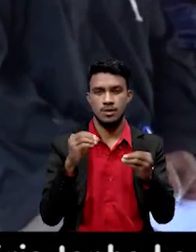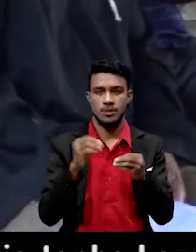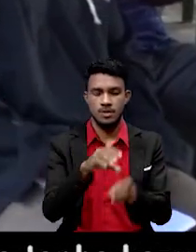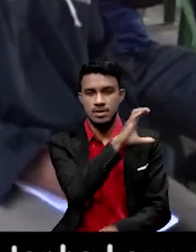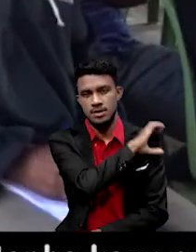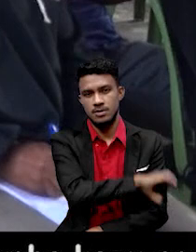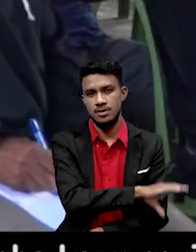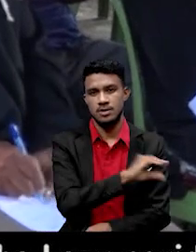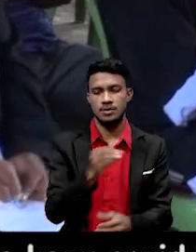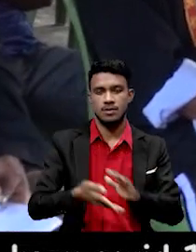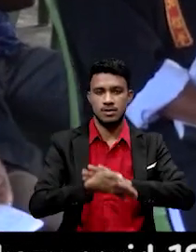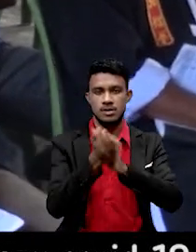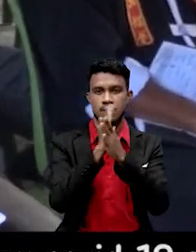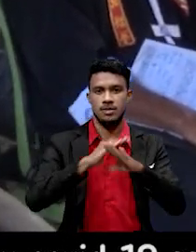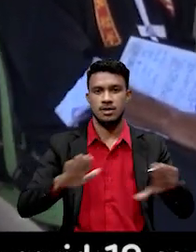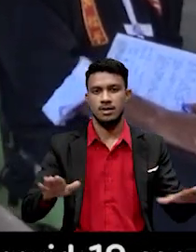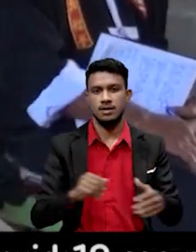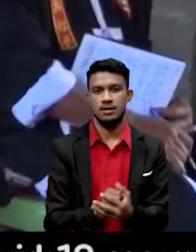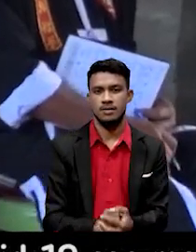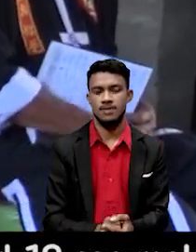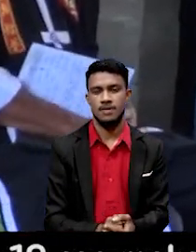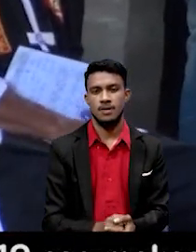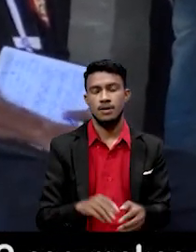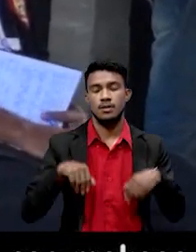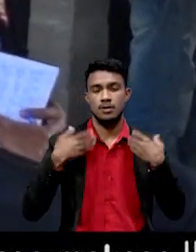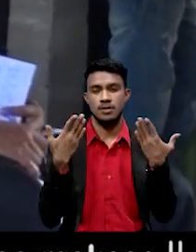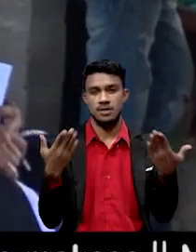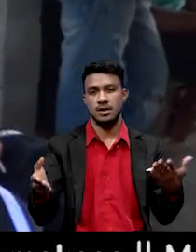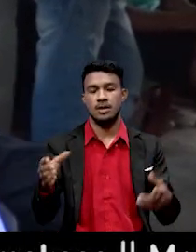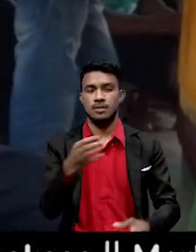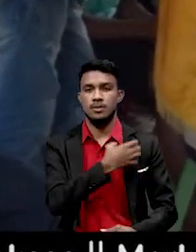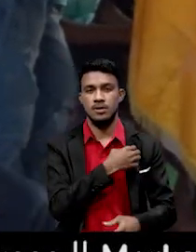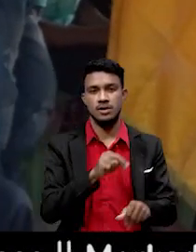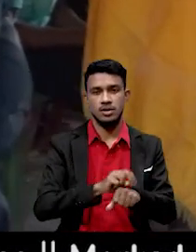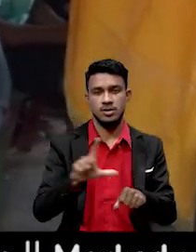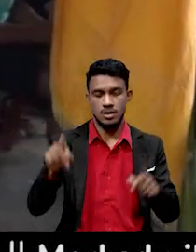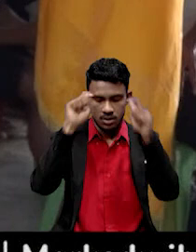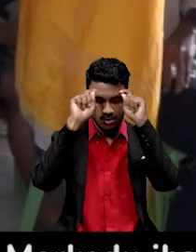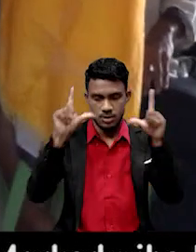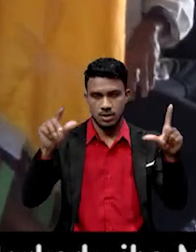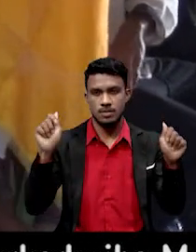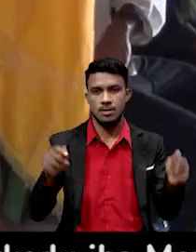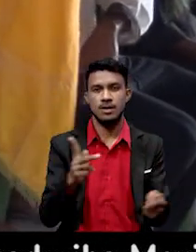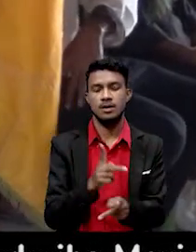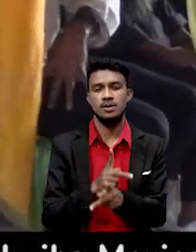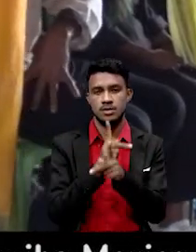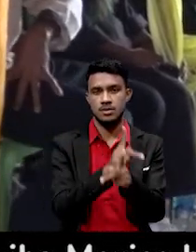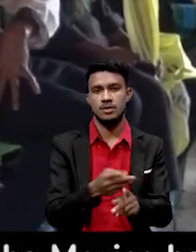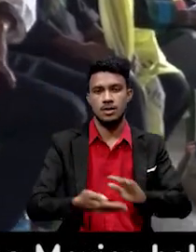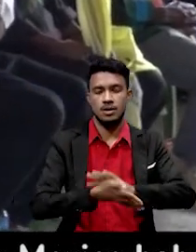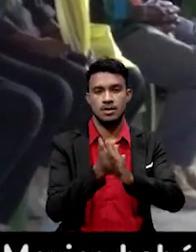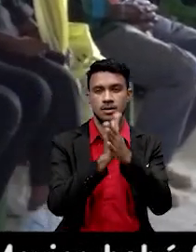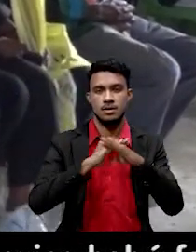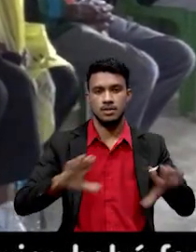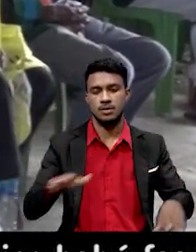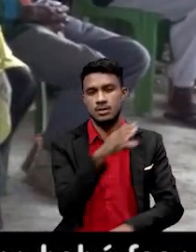e estabilidade. A senhora Rô, a Polícia Nacional Timor-Leste, a TUPELE assegura paz, na estabilidade e